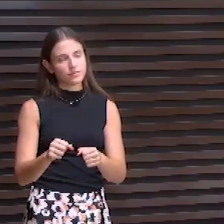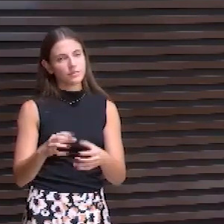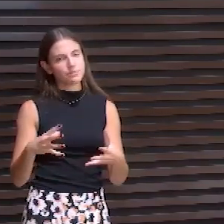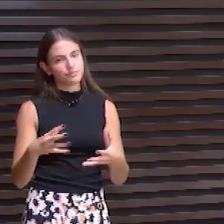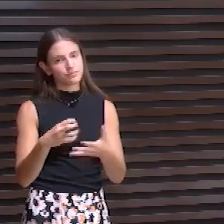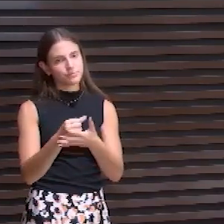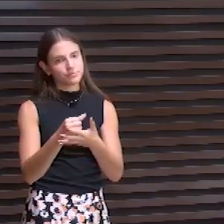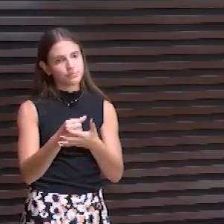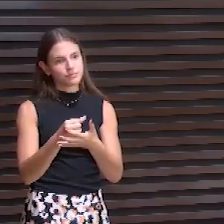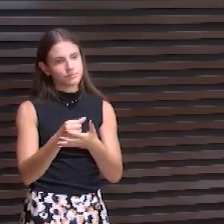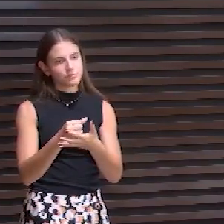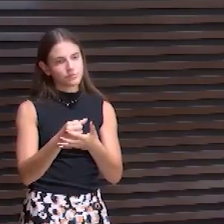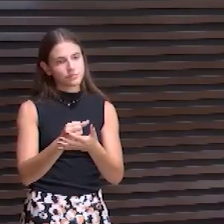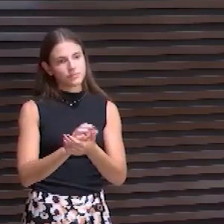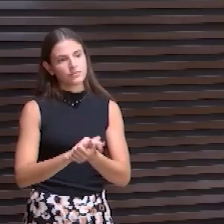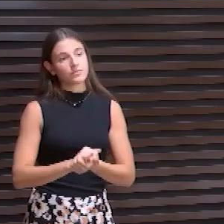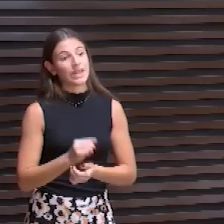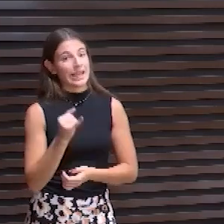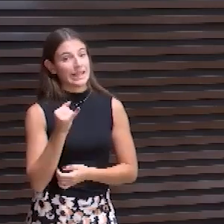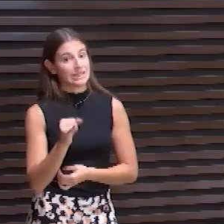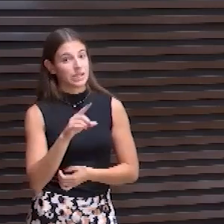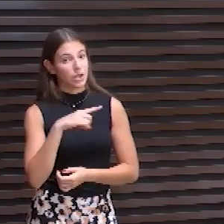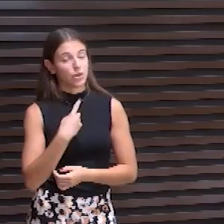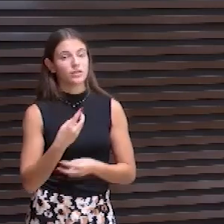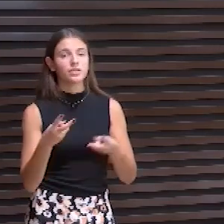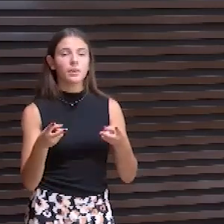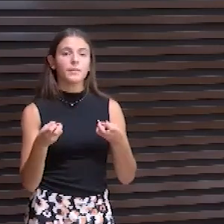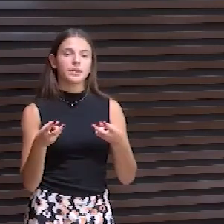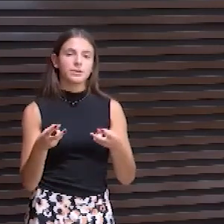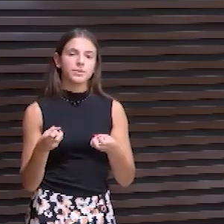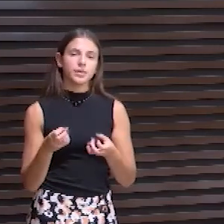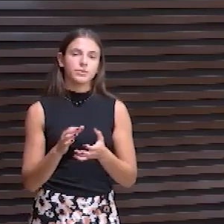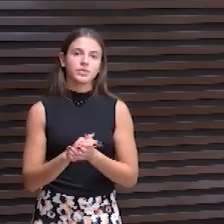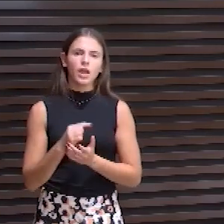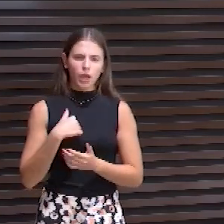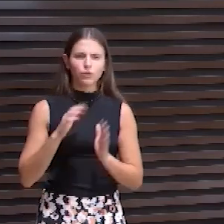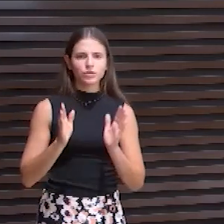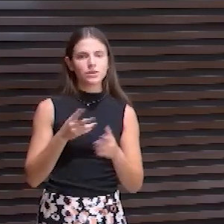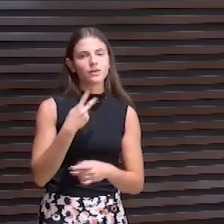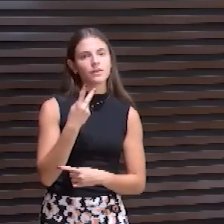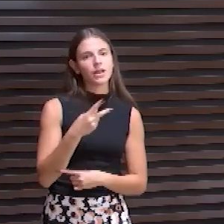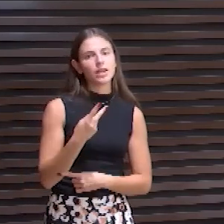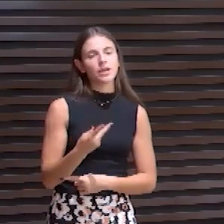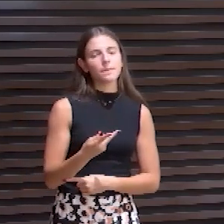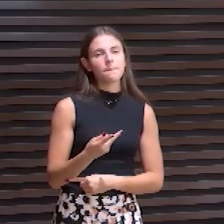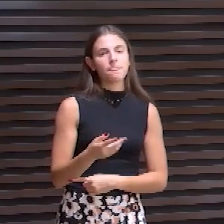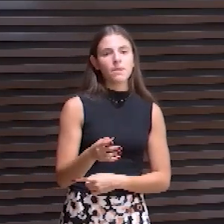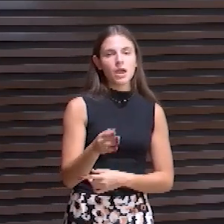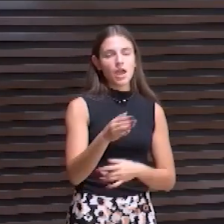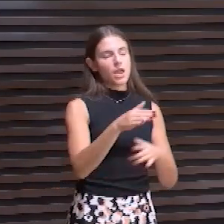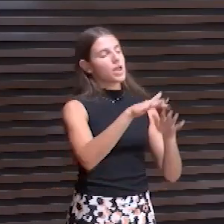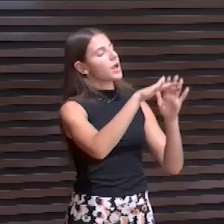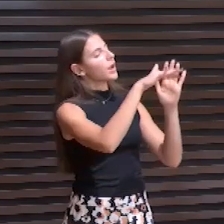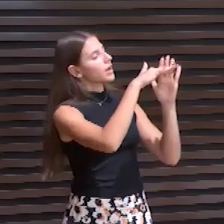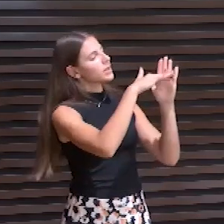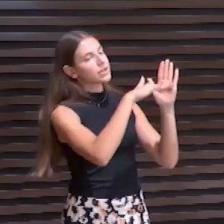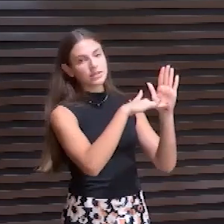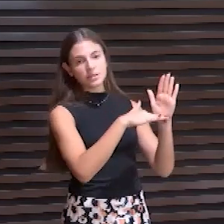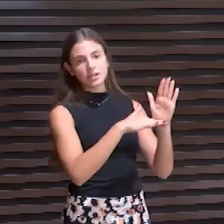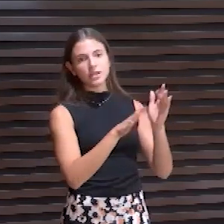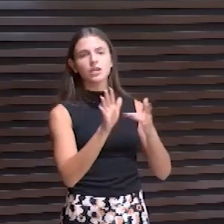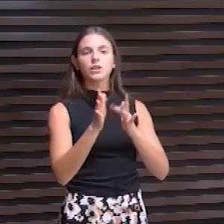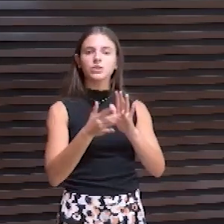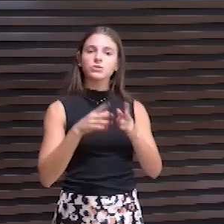Se nós observarmos, eu até já citei aqui, aquela lista que Jesus cita